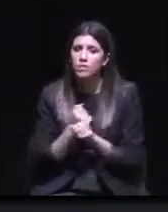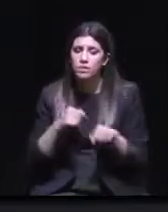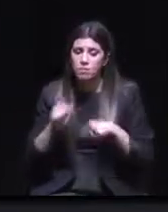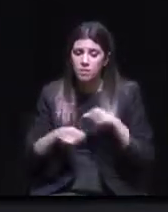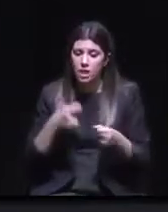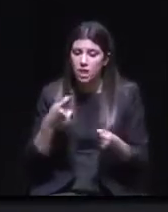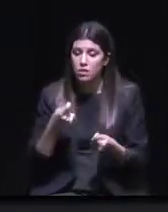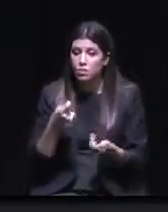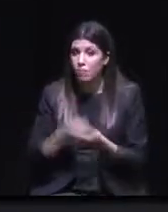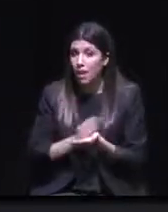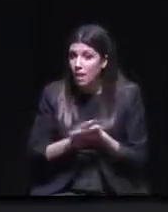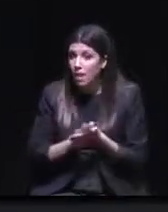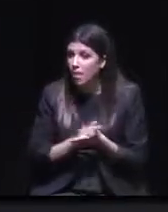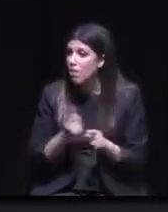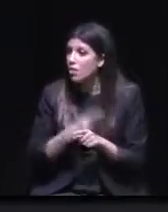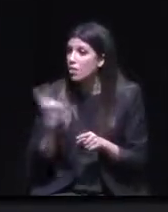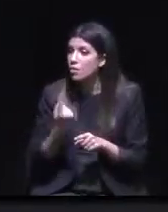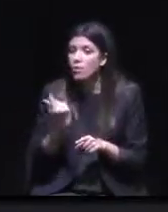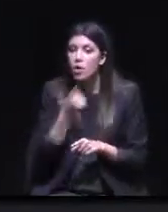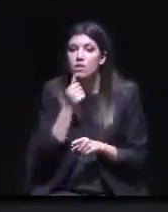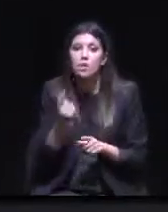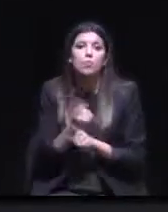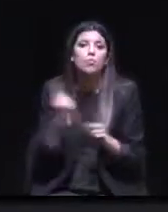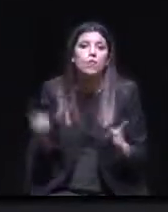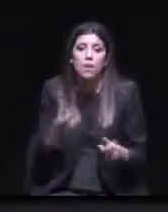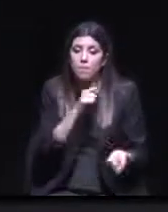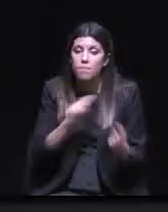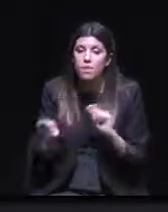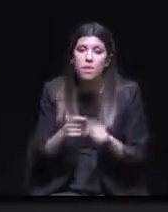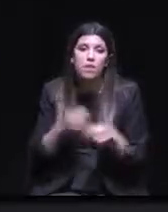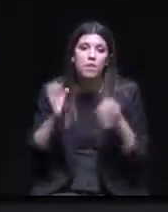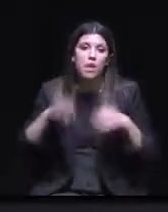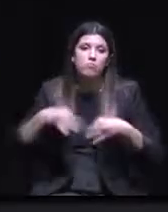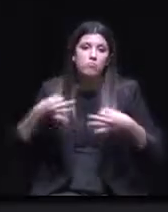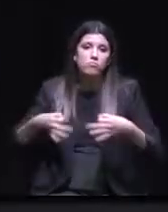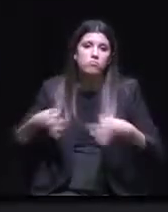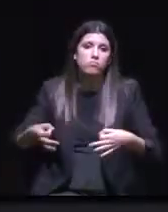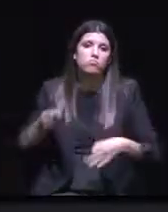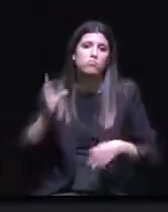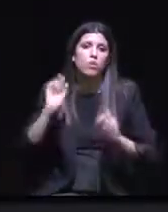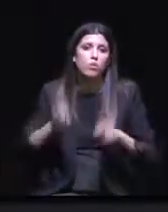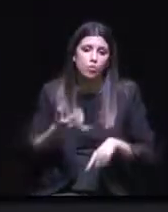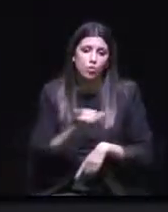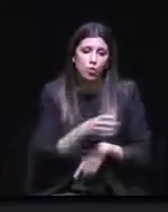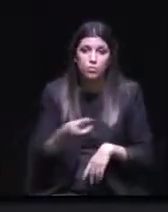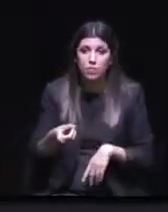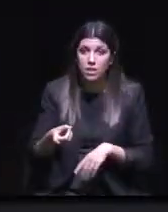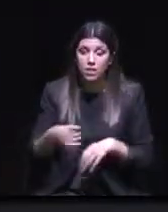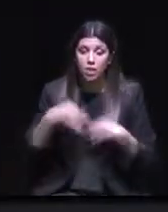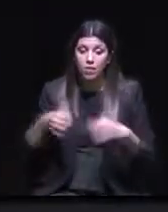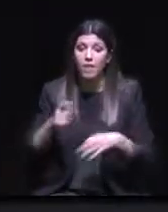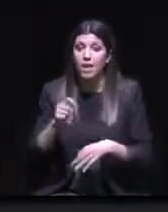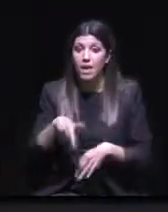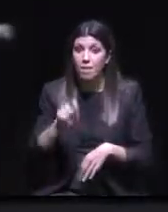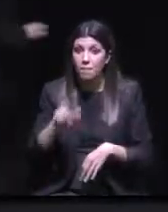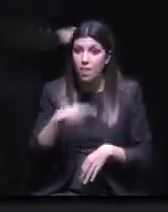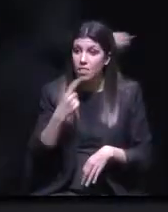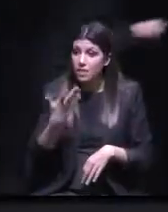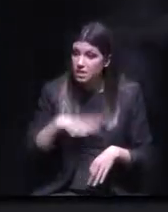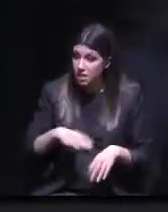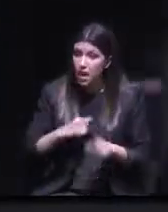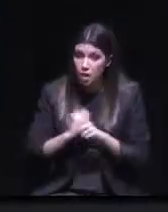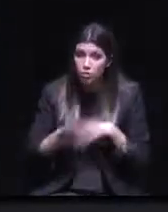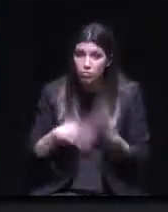bicicletas para portadores do passe, medida cuja discussão se arrasta desde 2019 e quando a EML já disse que a queria